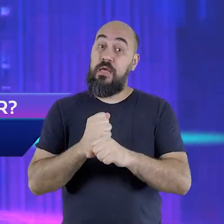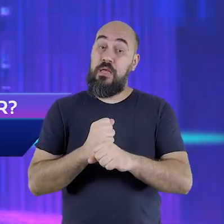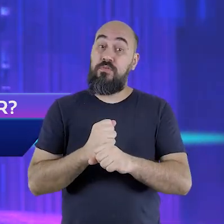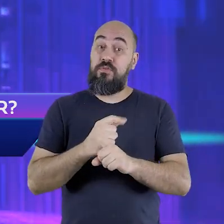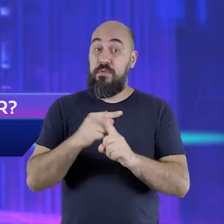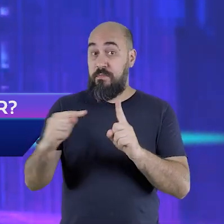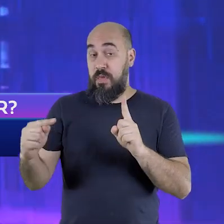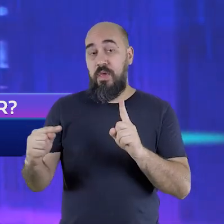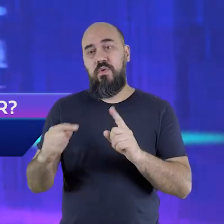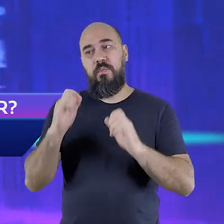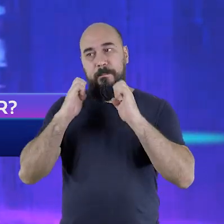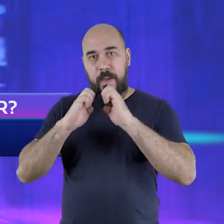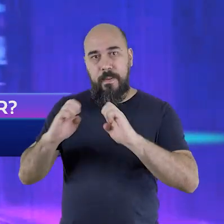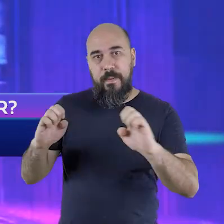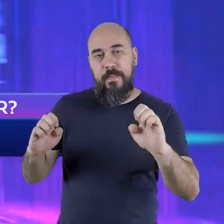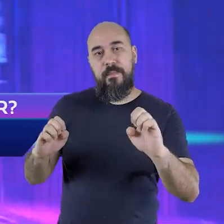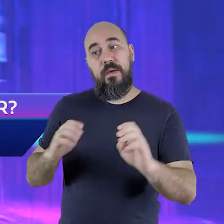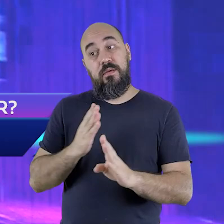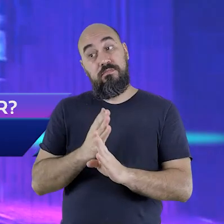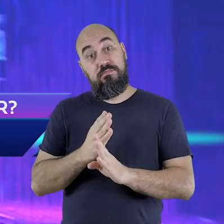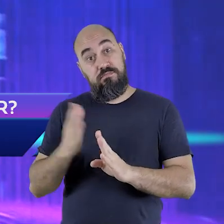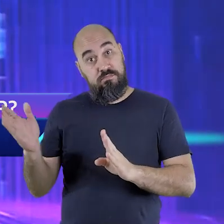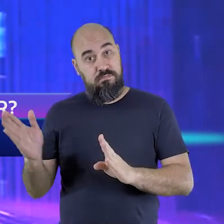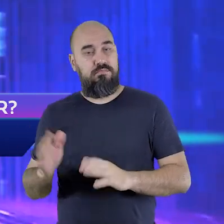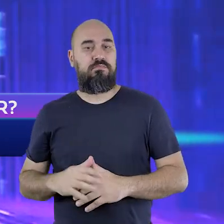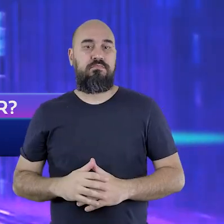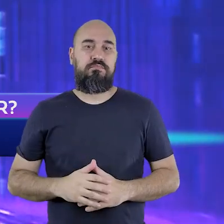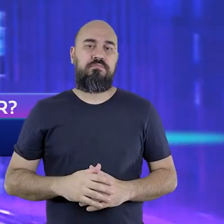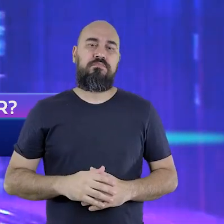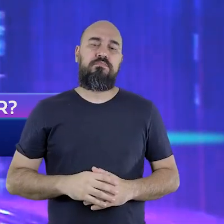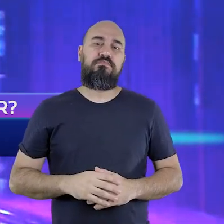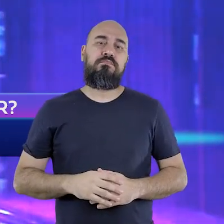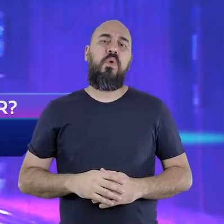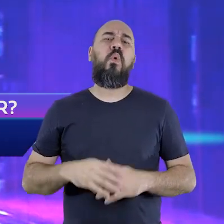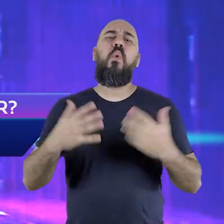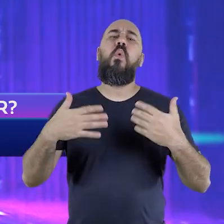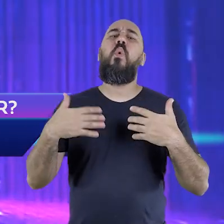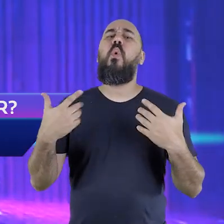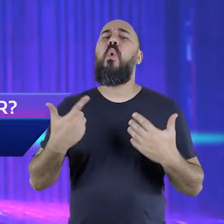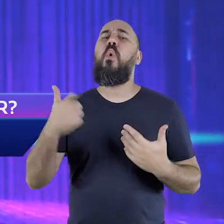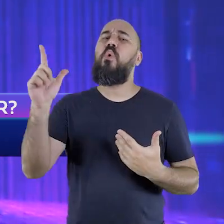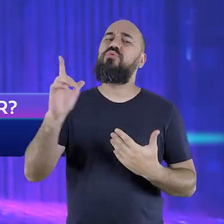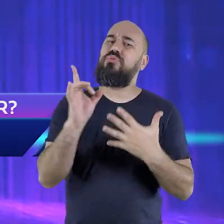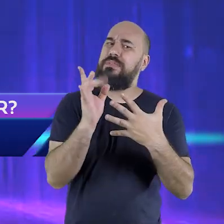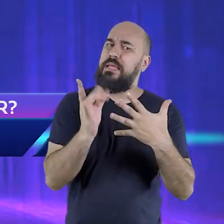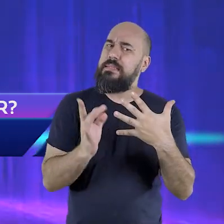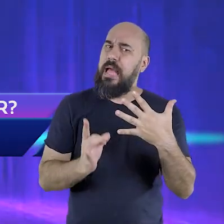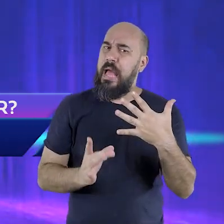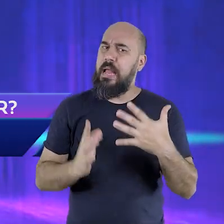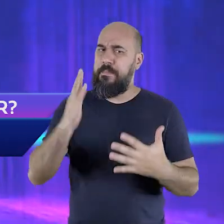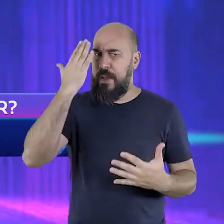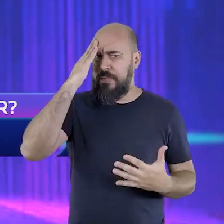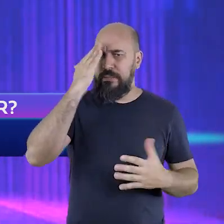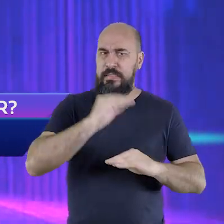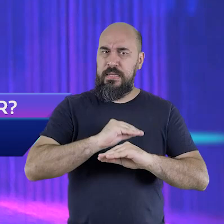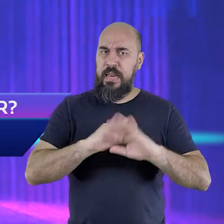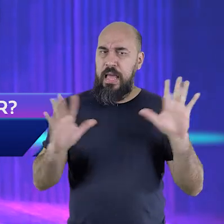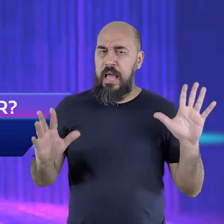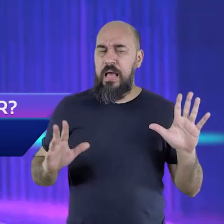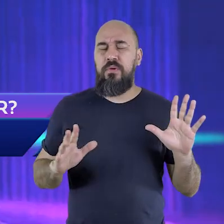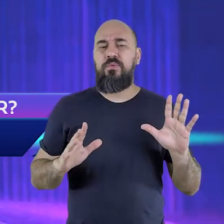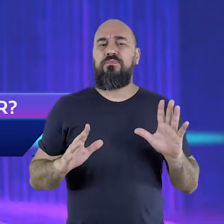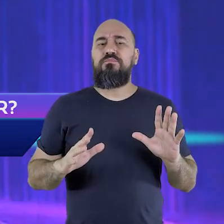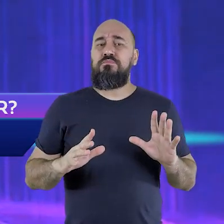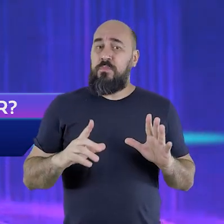meio. Veja, há um outro detalhe que precisamos entender com relação a essa metade